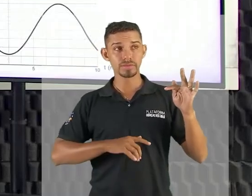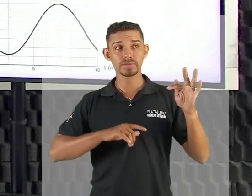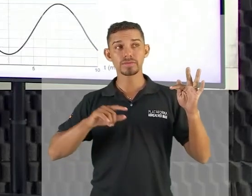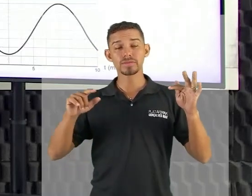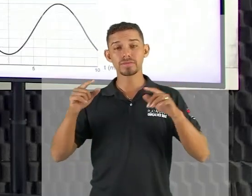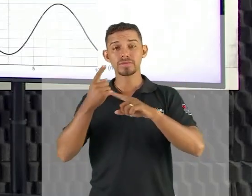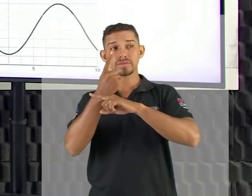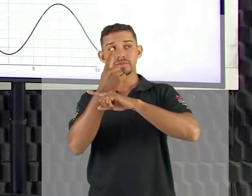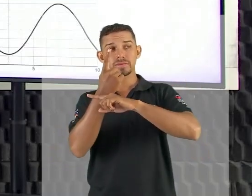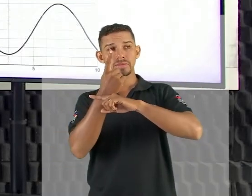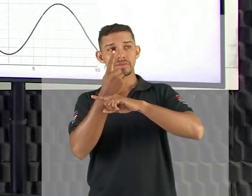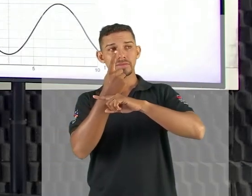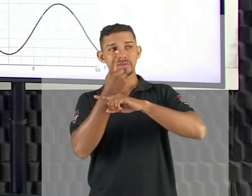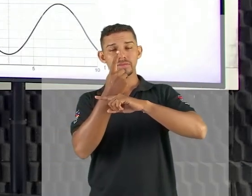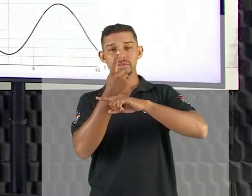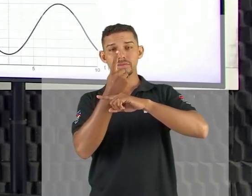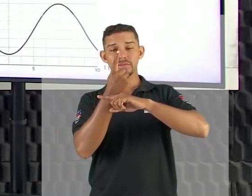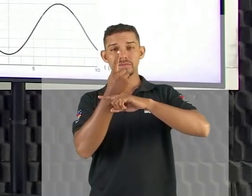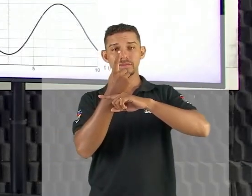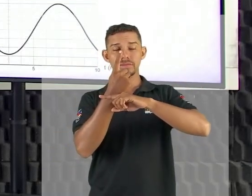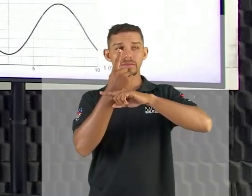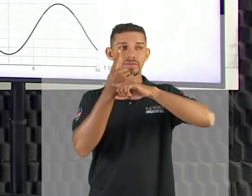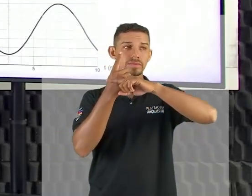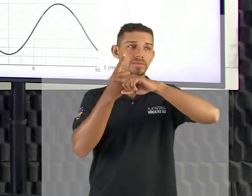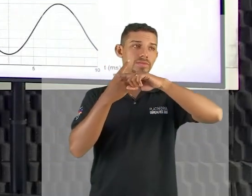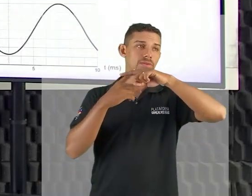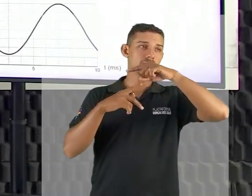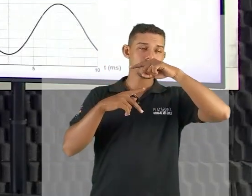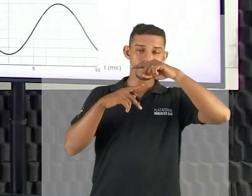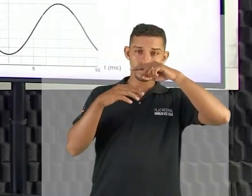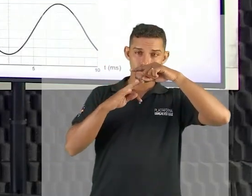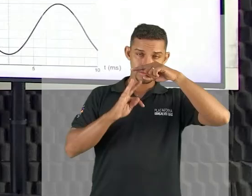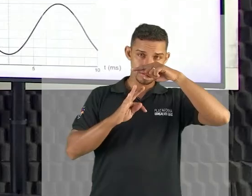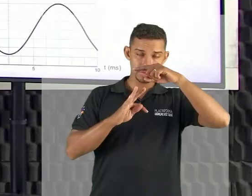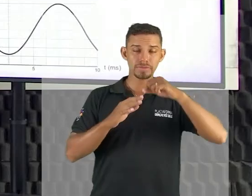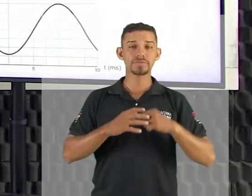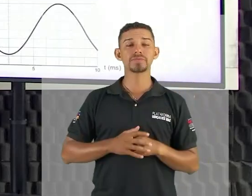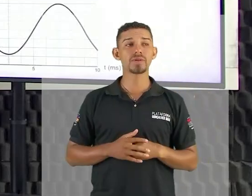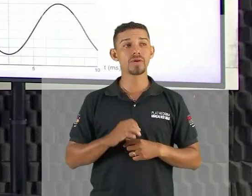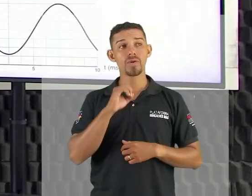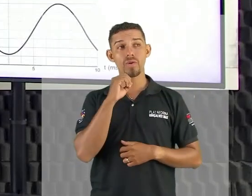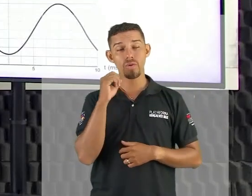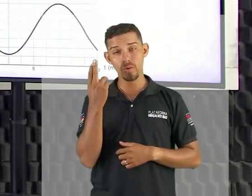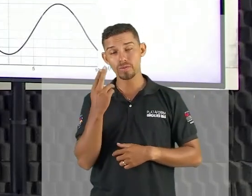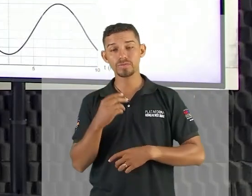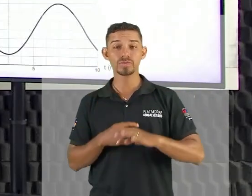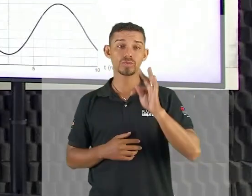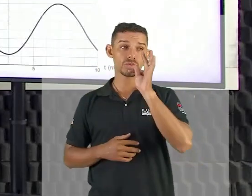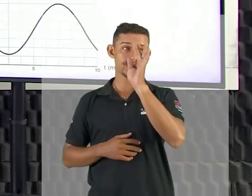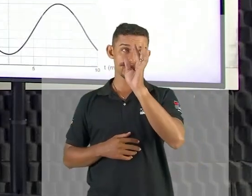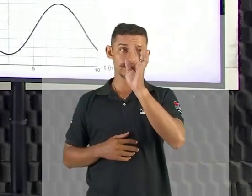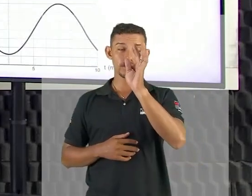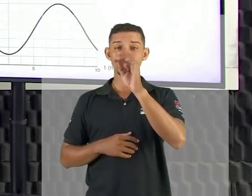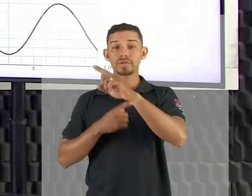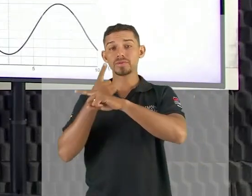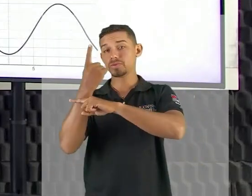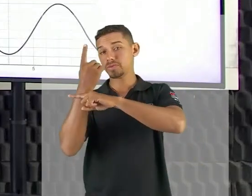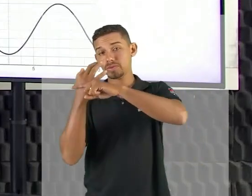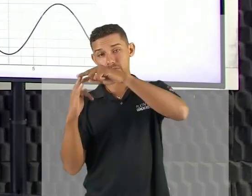inverso do período ou o período é o inverso da